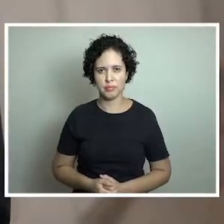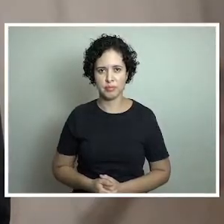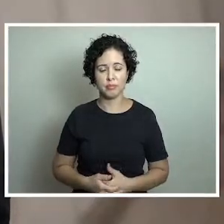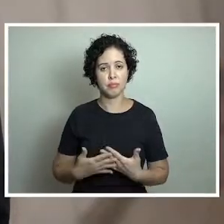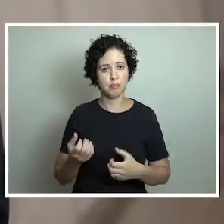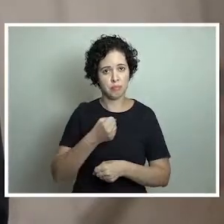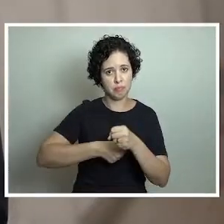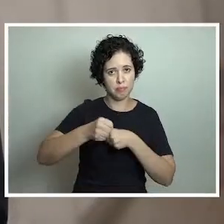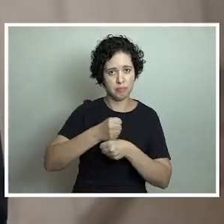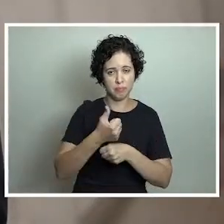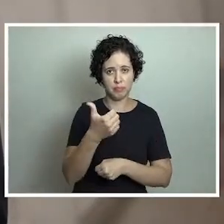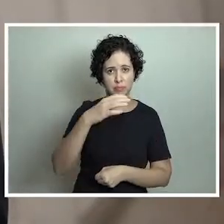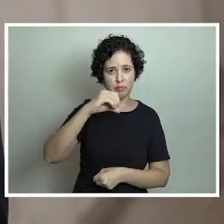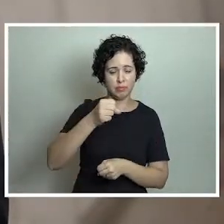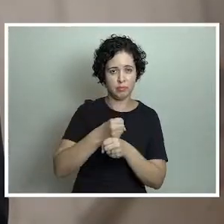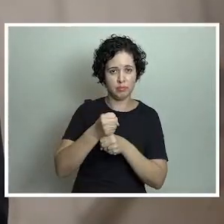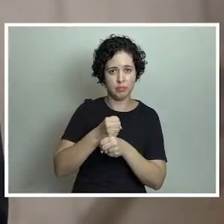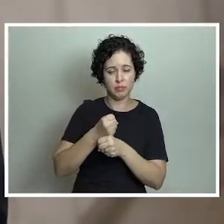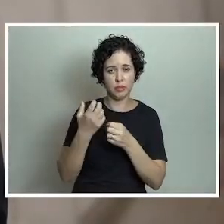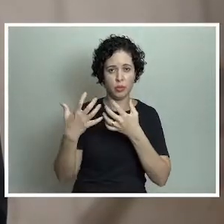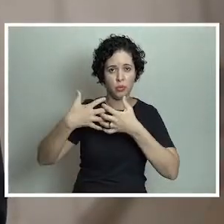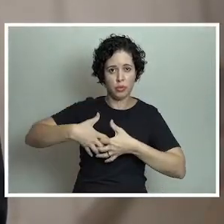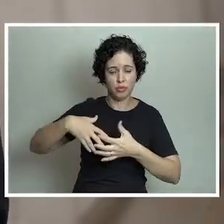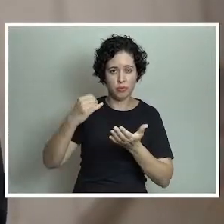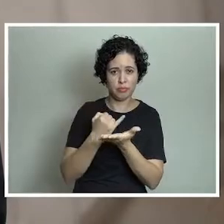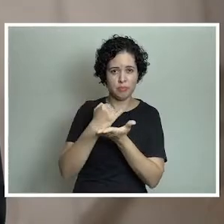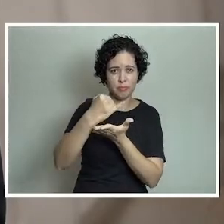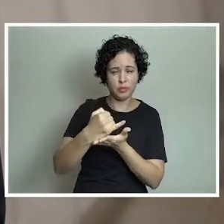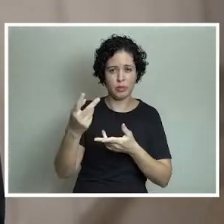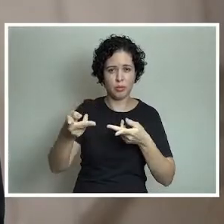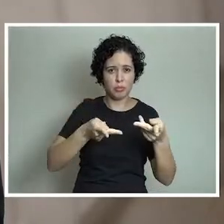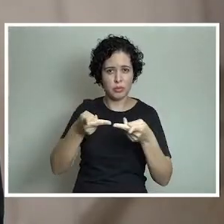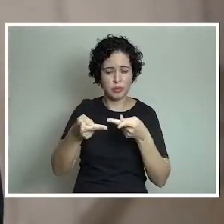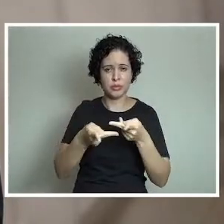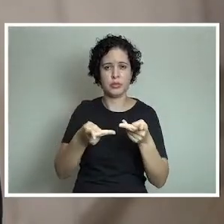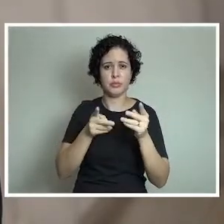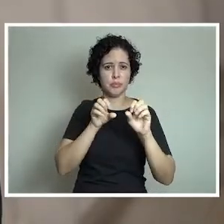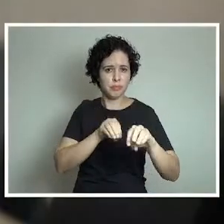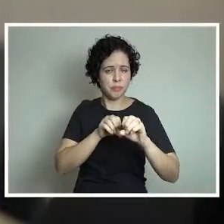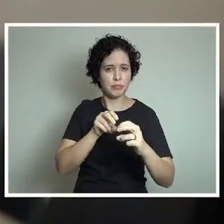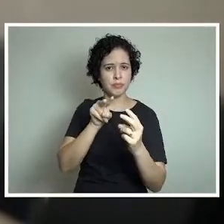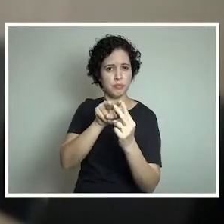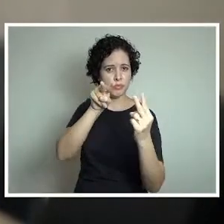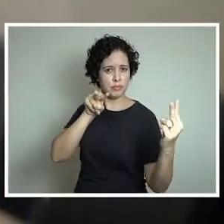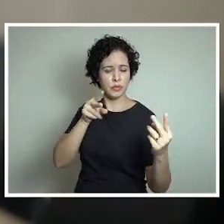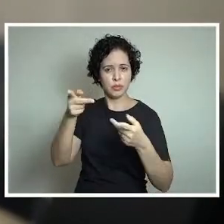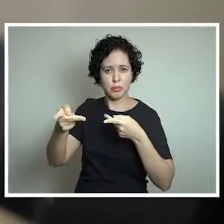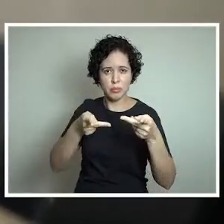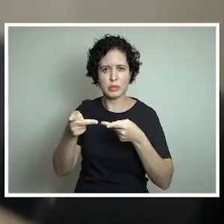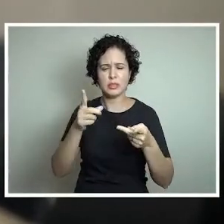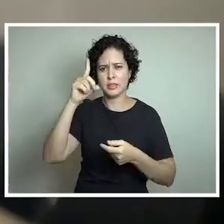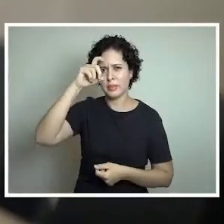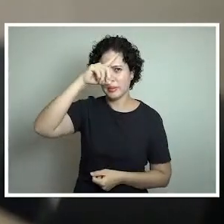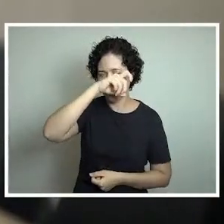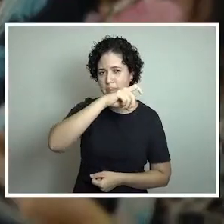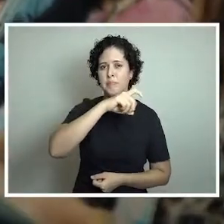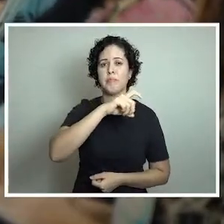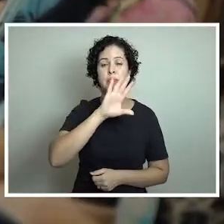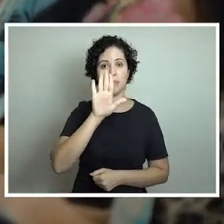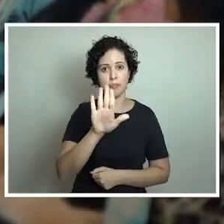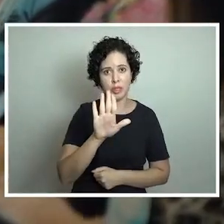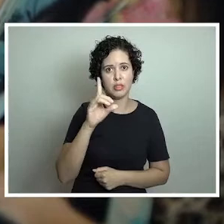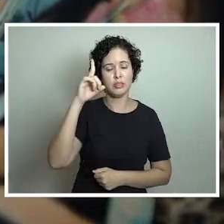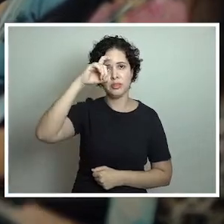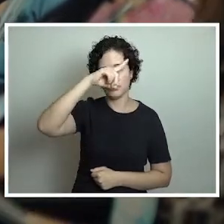Há 10 anos atrás, o Instituto Federal de Rondônia iniciava seu projeto de educação à distância. Projeto esse com um grande desafio,